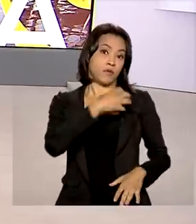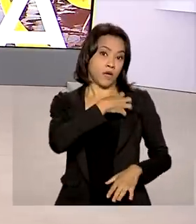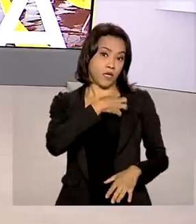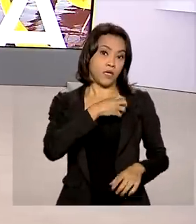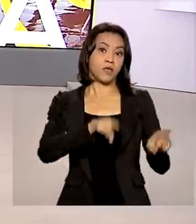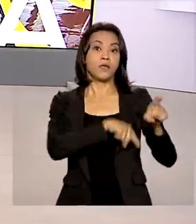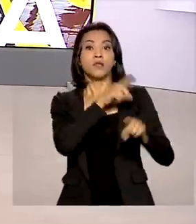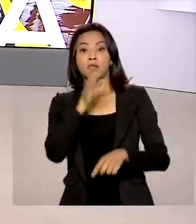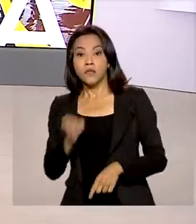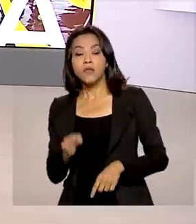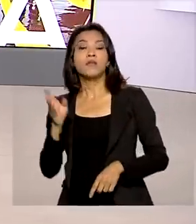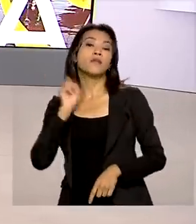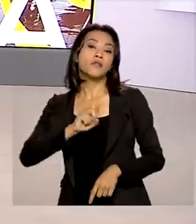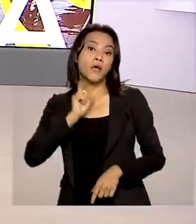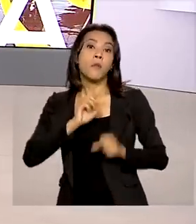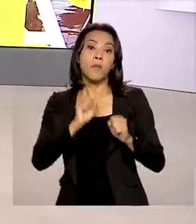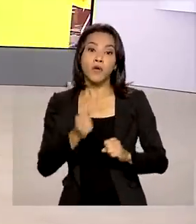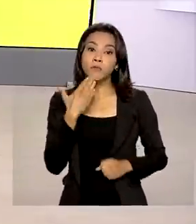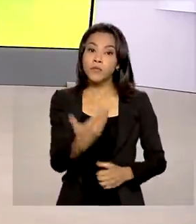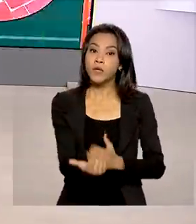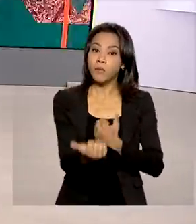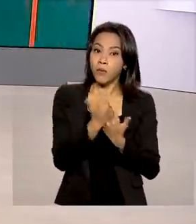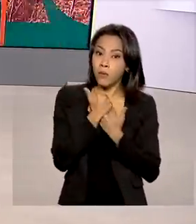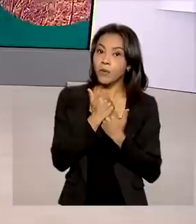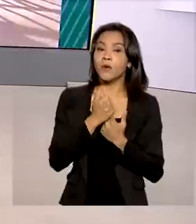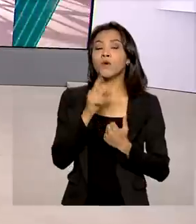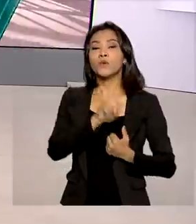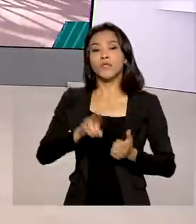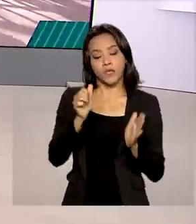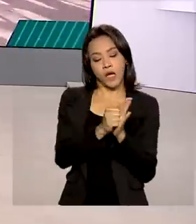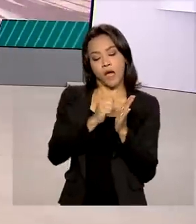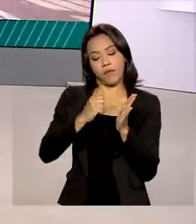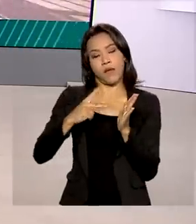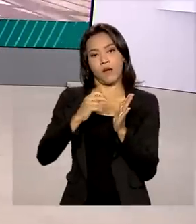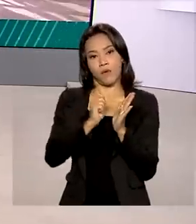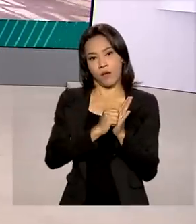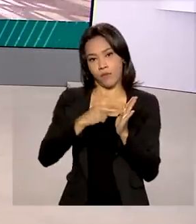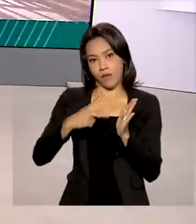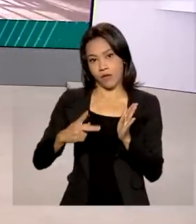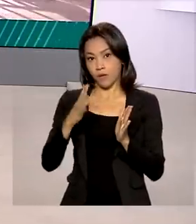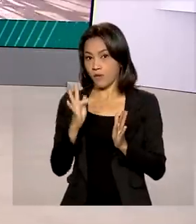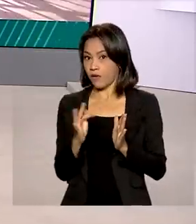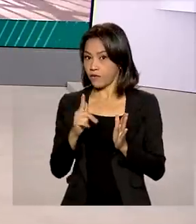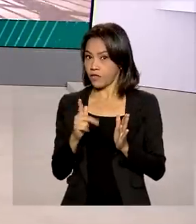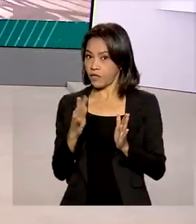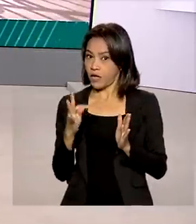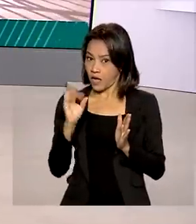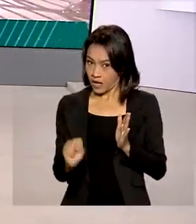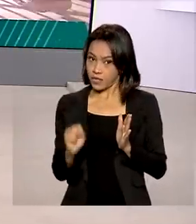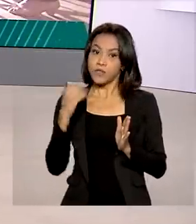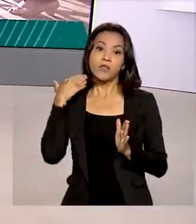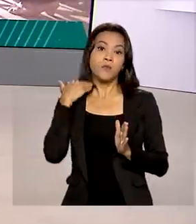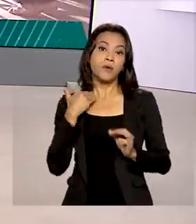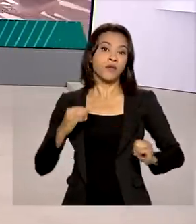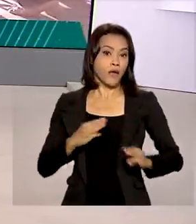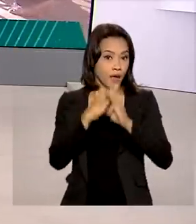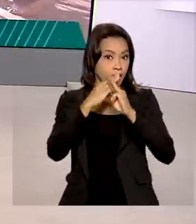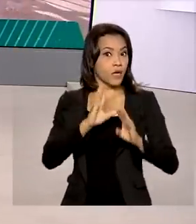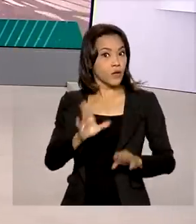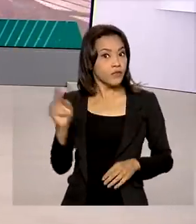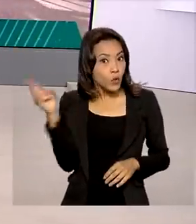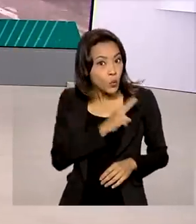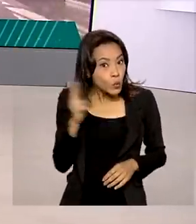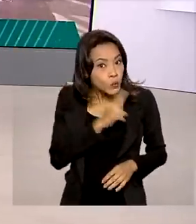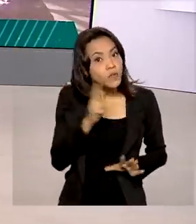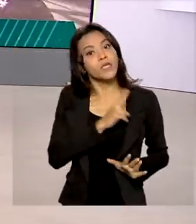por calamidade pelo aplicativo da caixa mas os valores só são liberados se a situação força situação de emergência